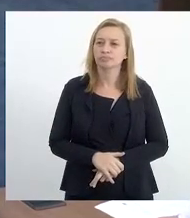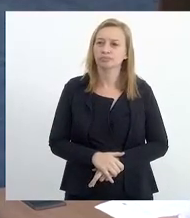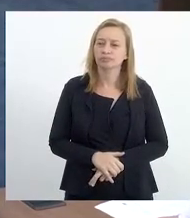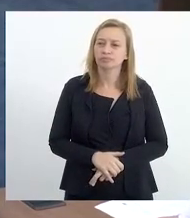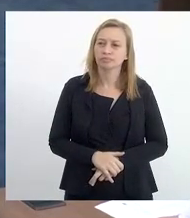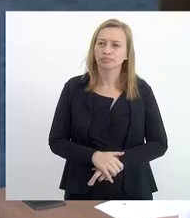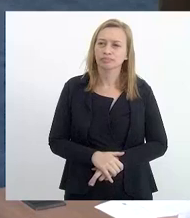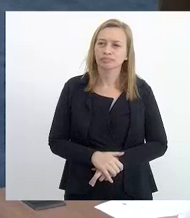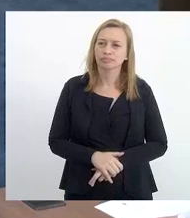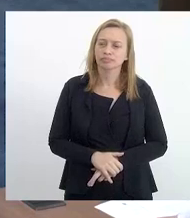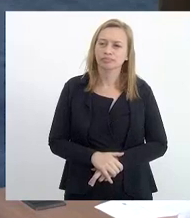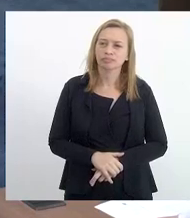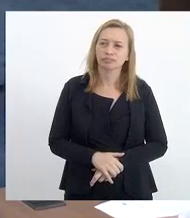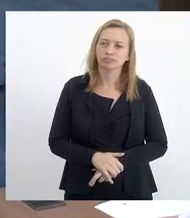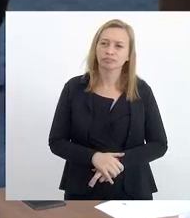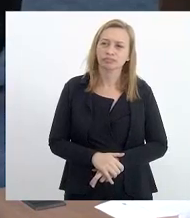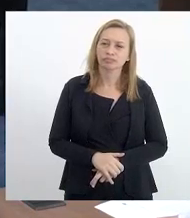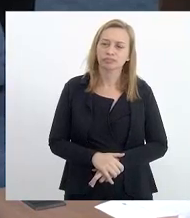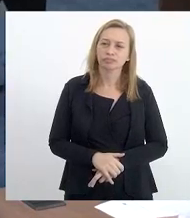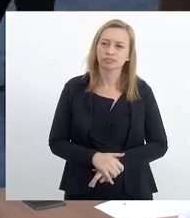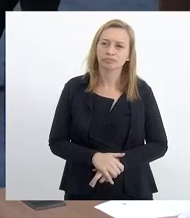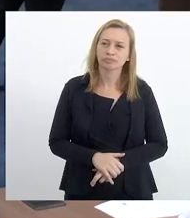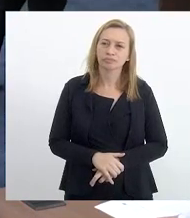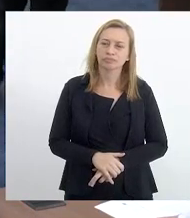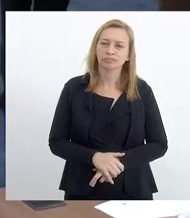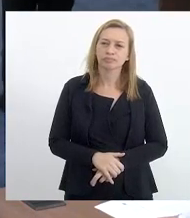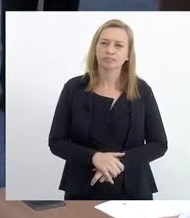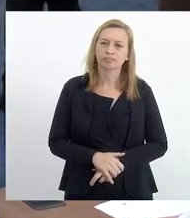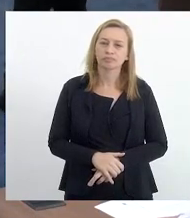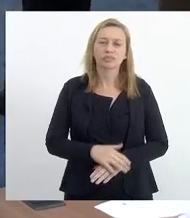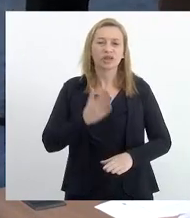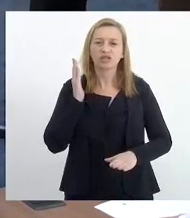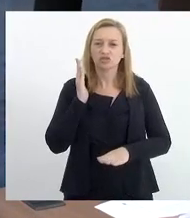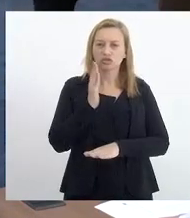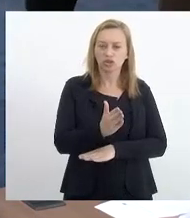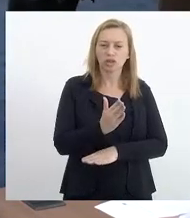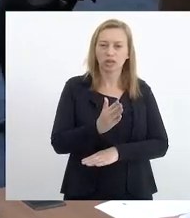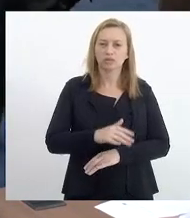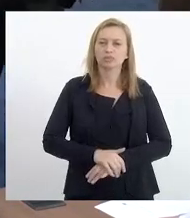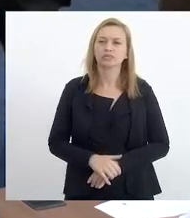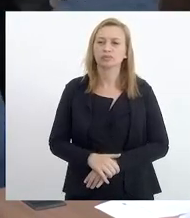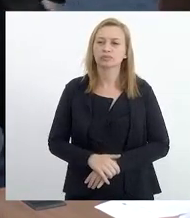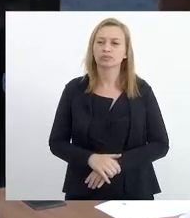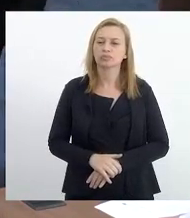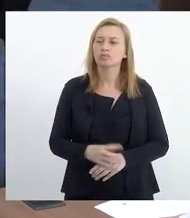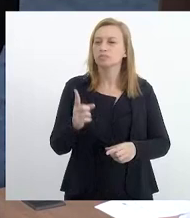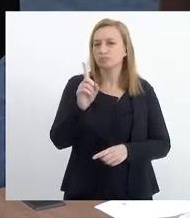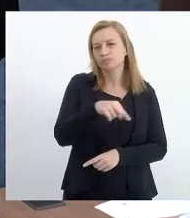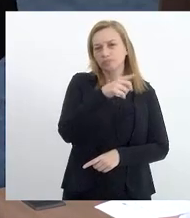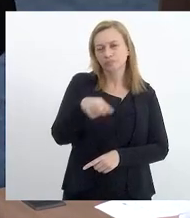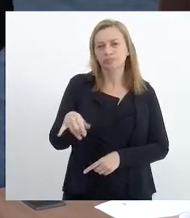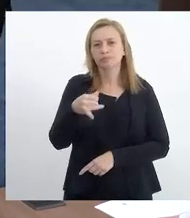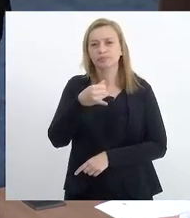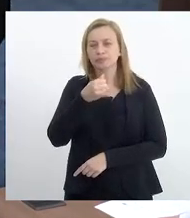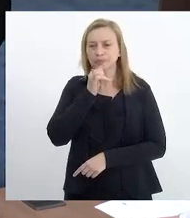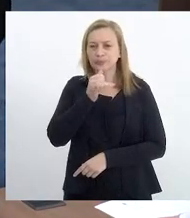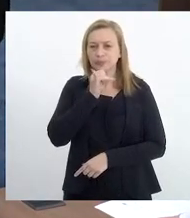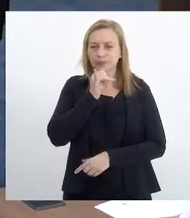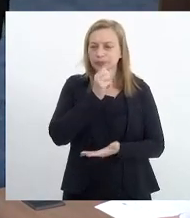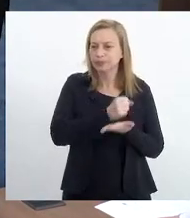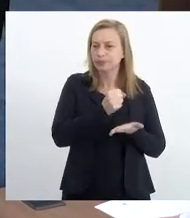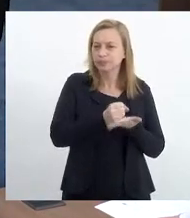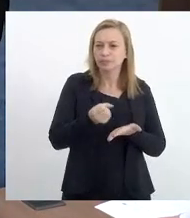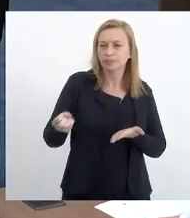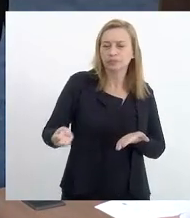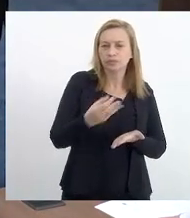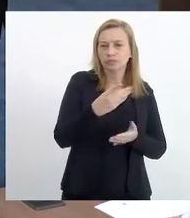essas mensagens que chegam são um ataque direto. Quando proíbem, por exemplo, a contratação de novos